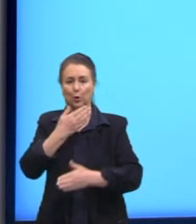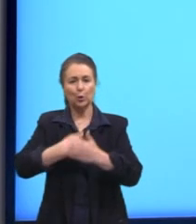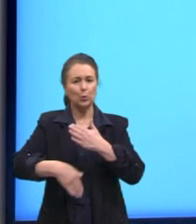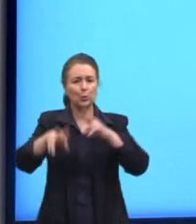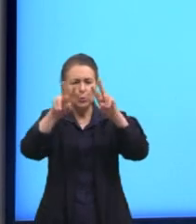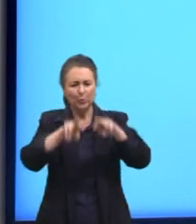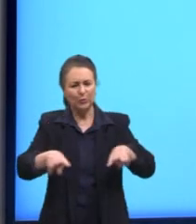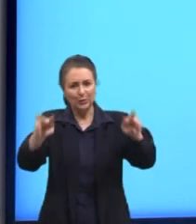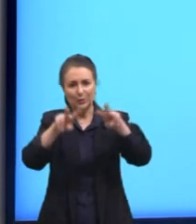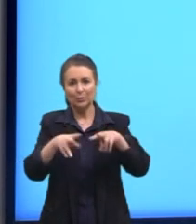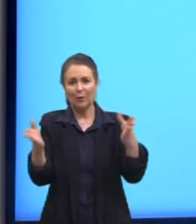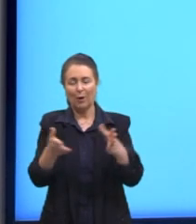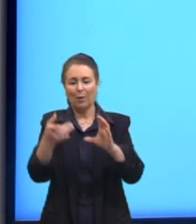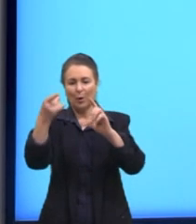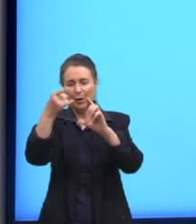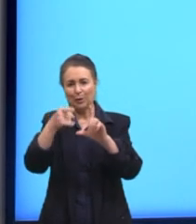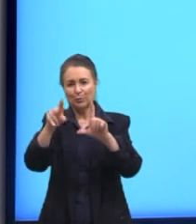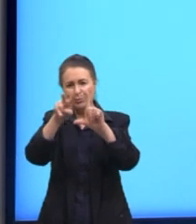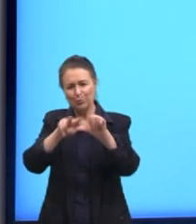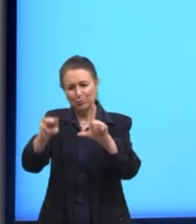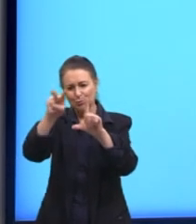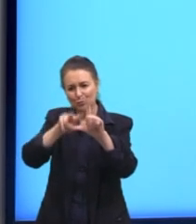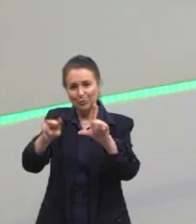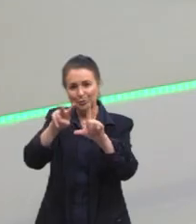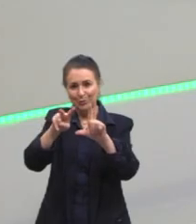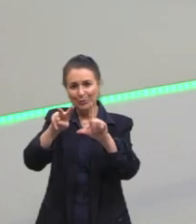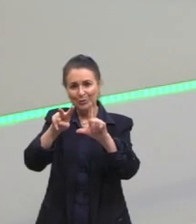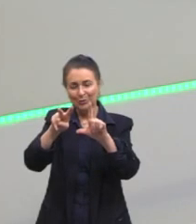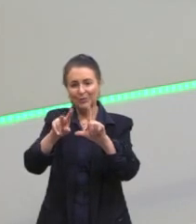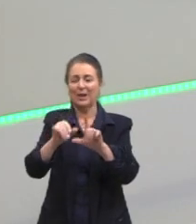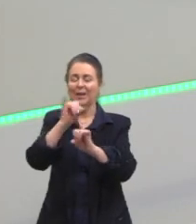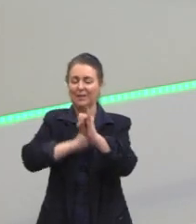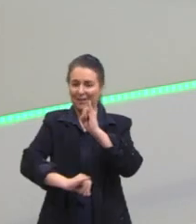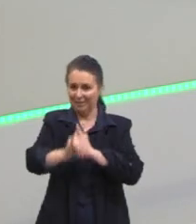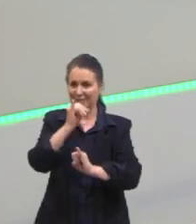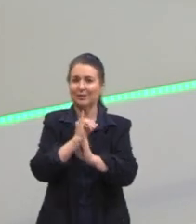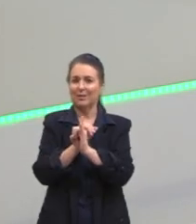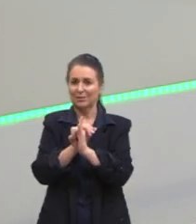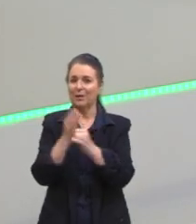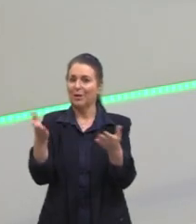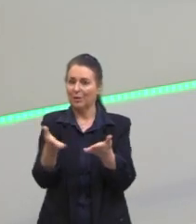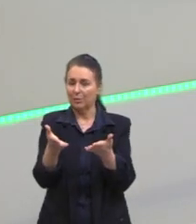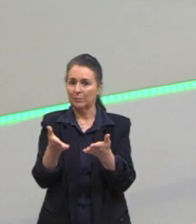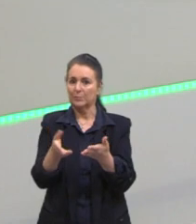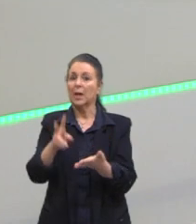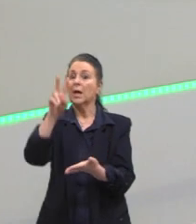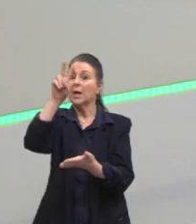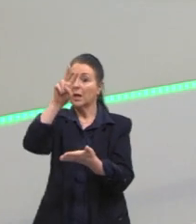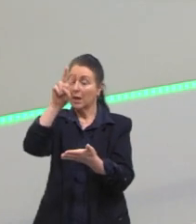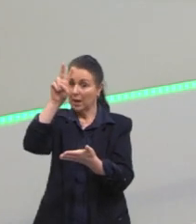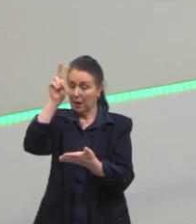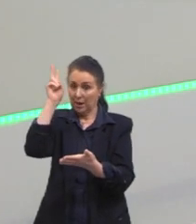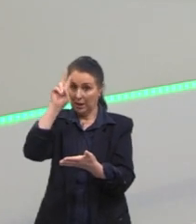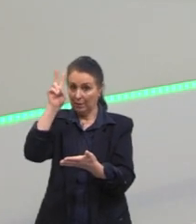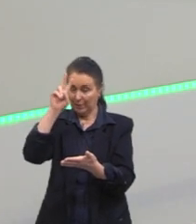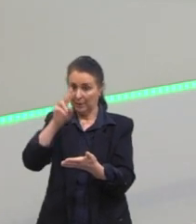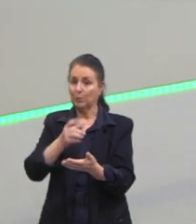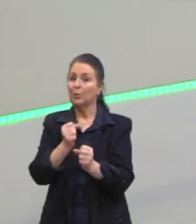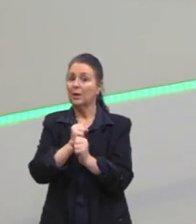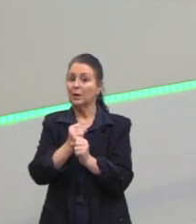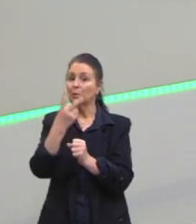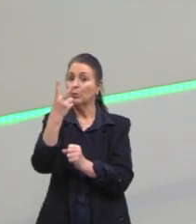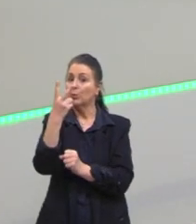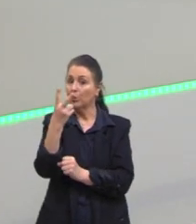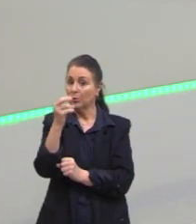pelos mecanismos de mobilização da rede. Tá. Então aqui, lembrando que o texto, né, é nem 2010, não